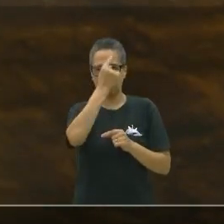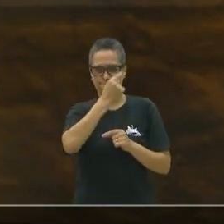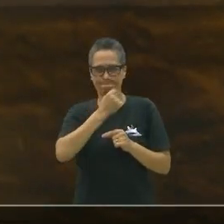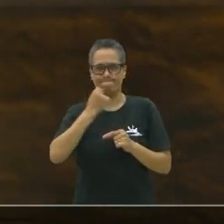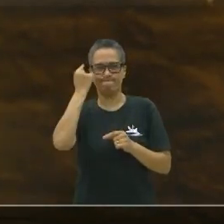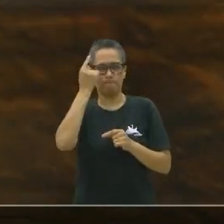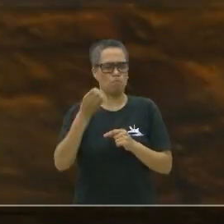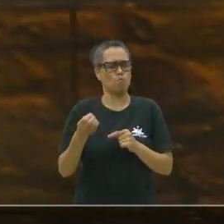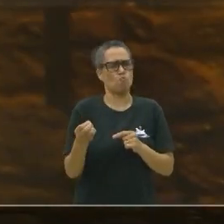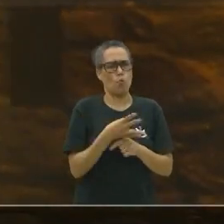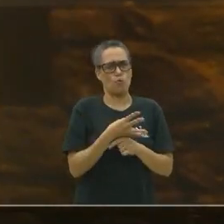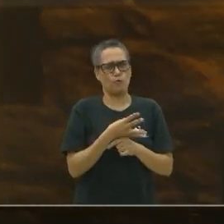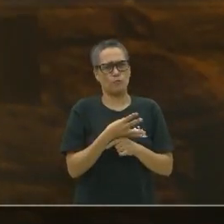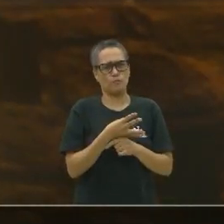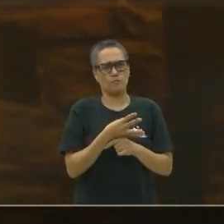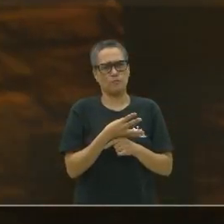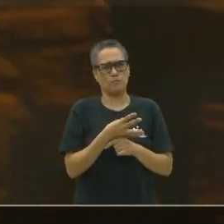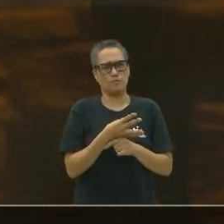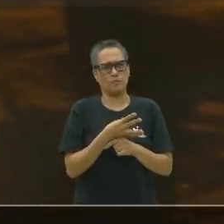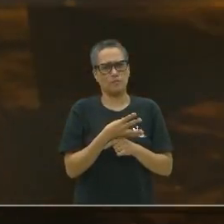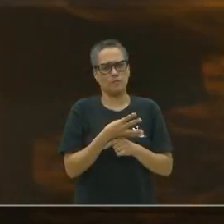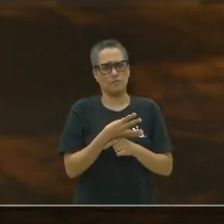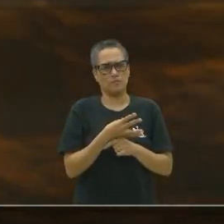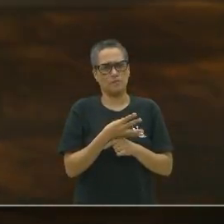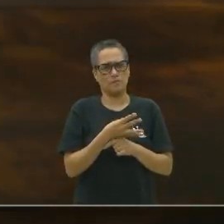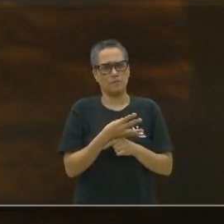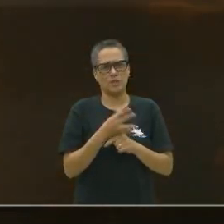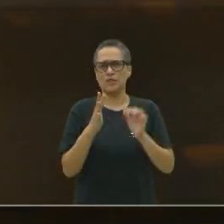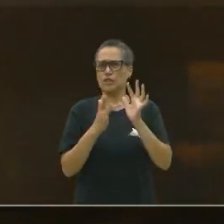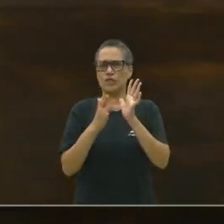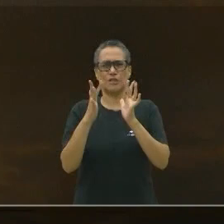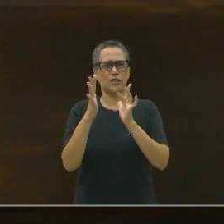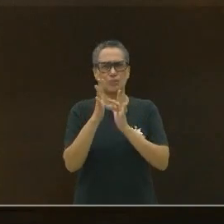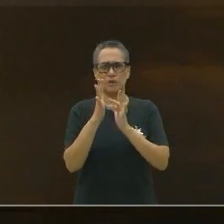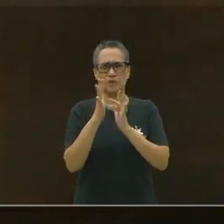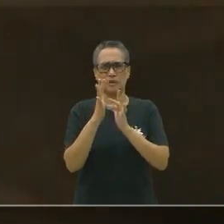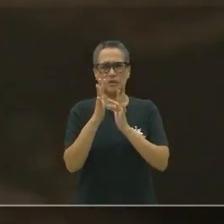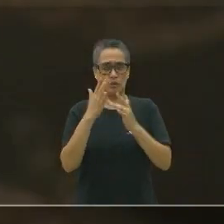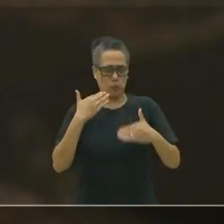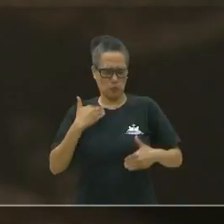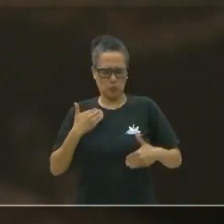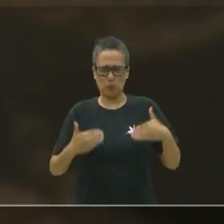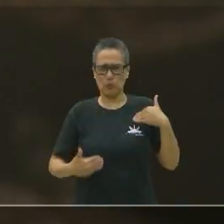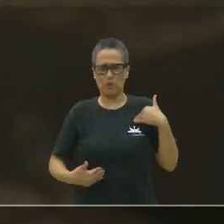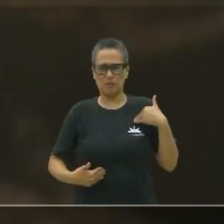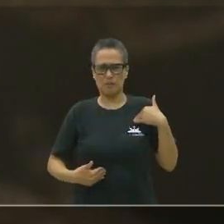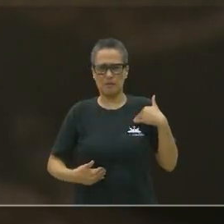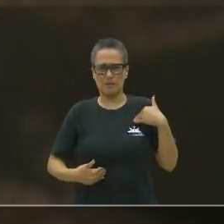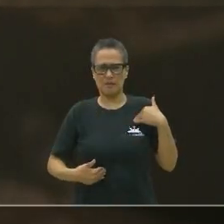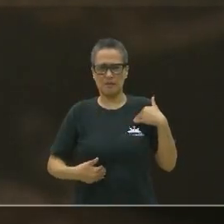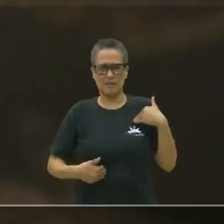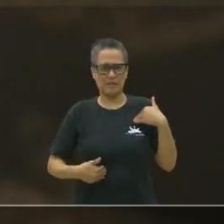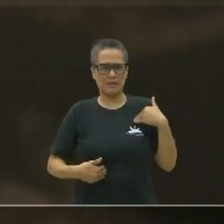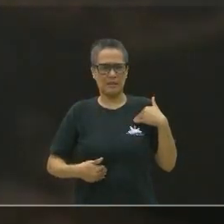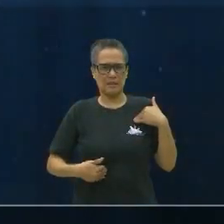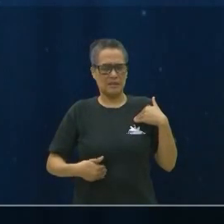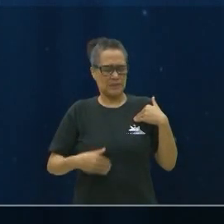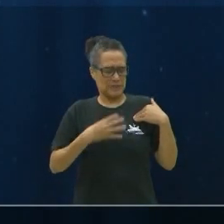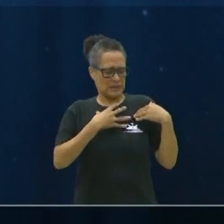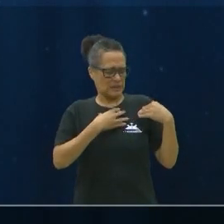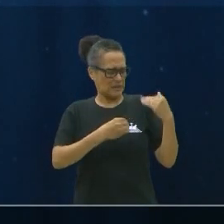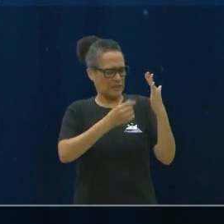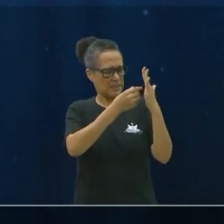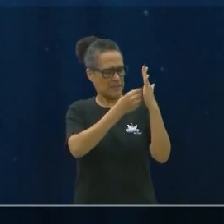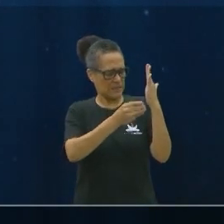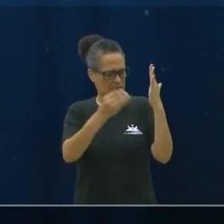renovada. Amém. Ele teve o seu corpo todo desfigurado, para que você pudesse ter uma